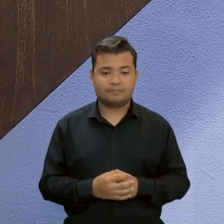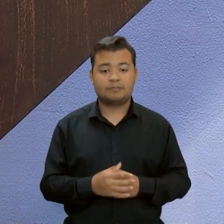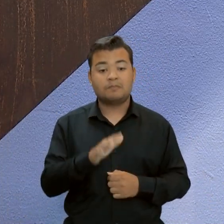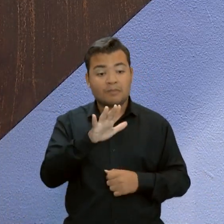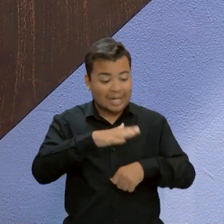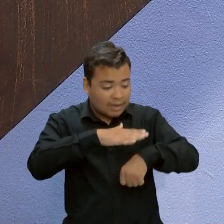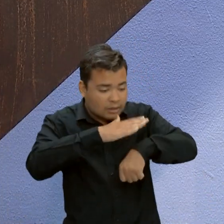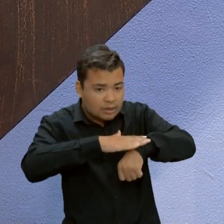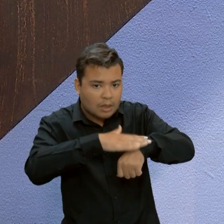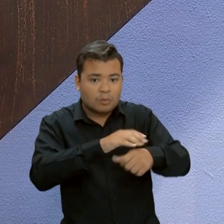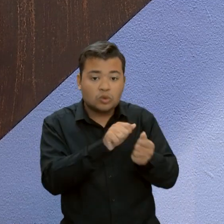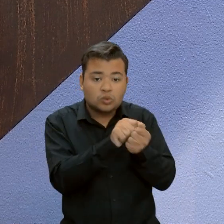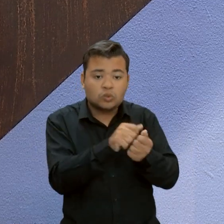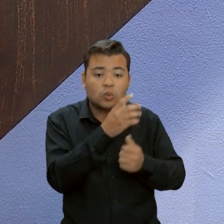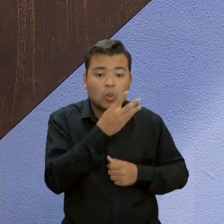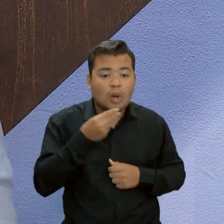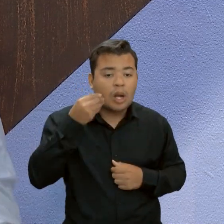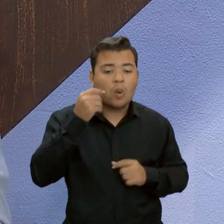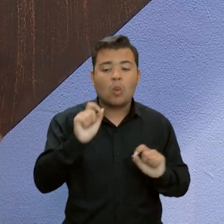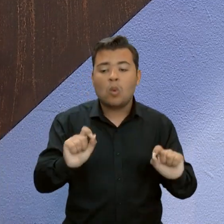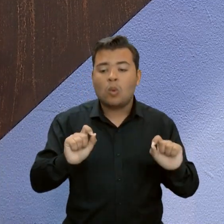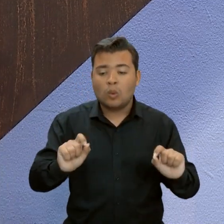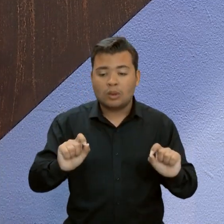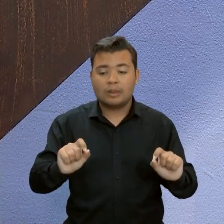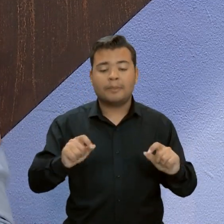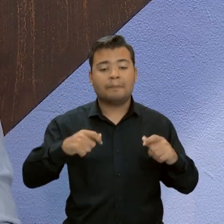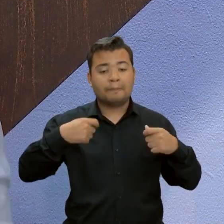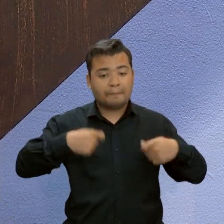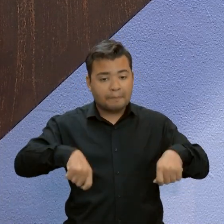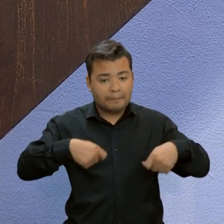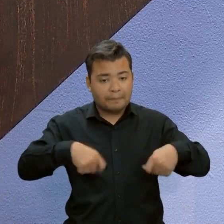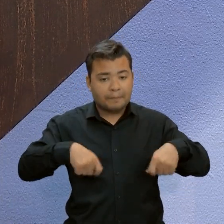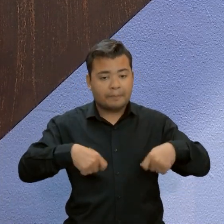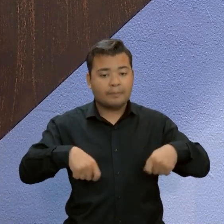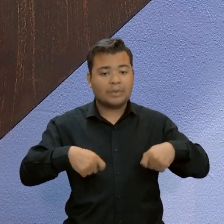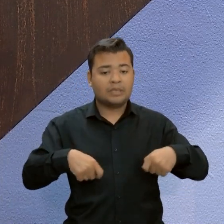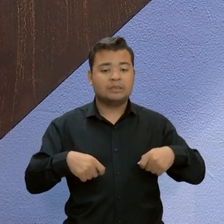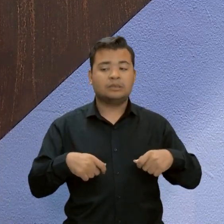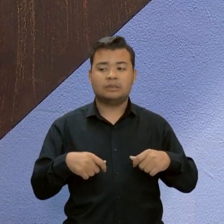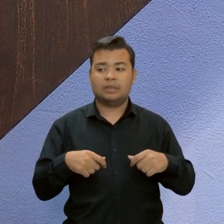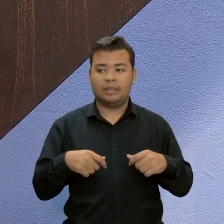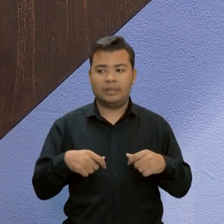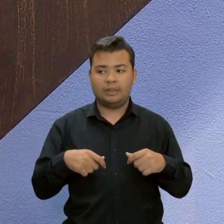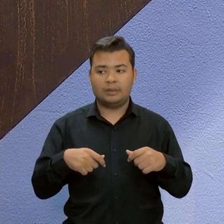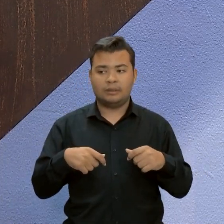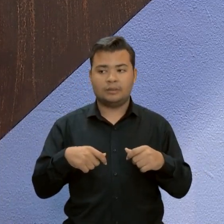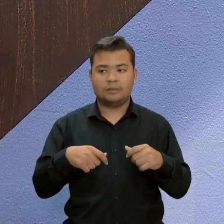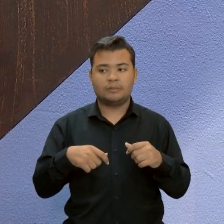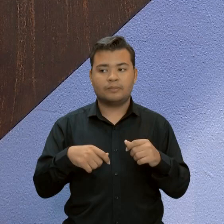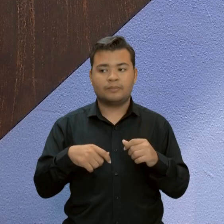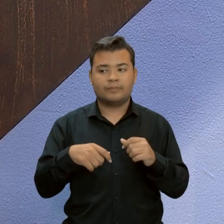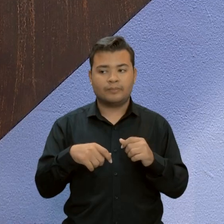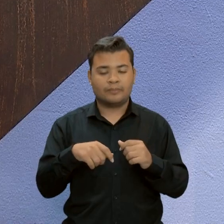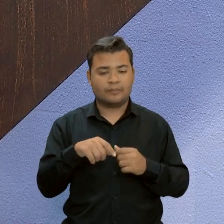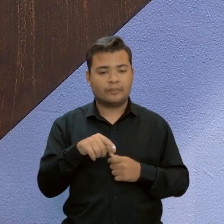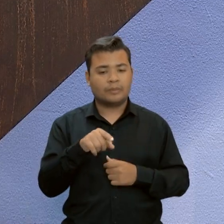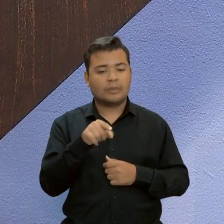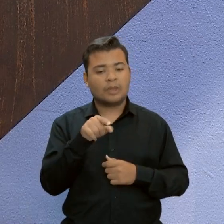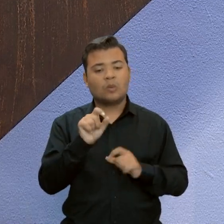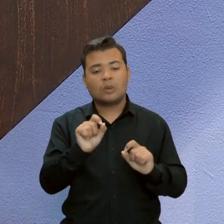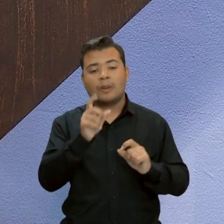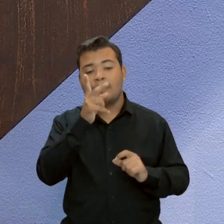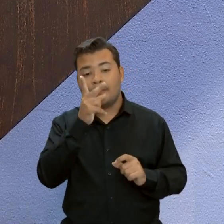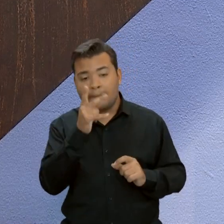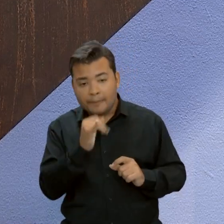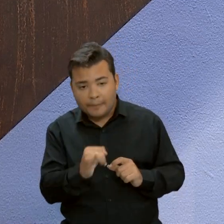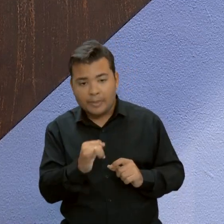tempo, desse momento, é que as leis também devem favorecer essa questão dos pais, né? O pai que é presente, o pai que quer exercer,